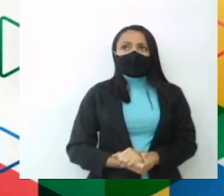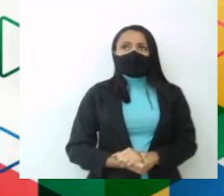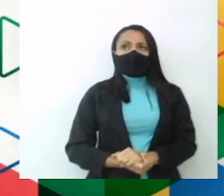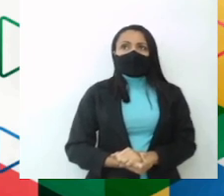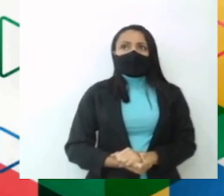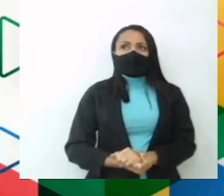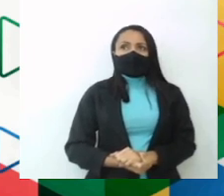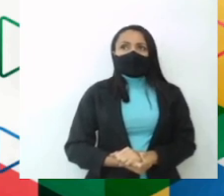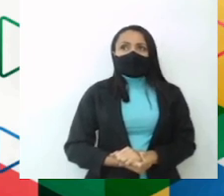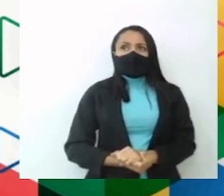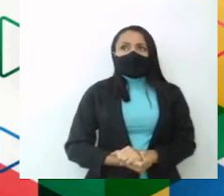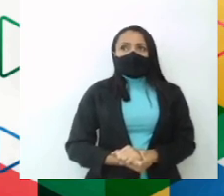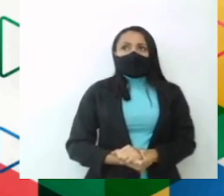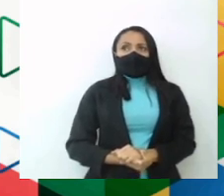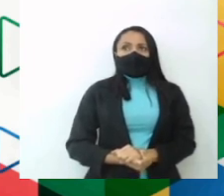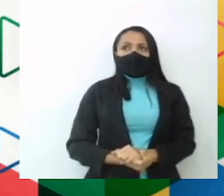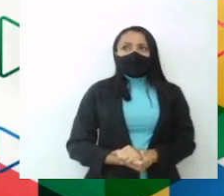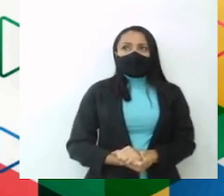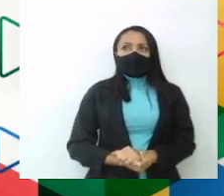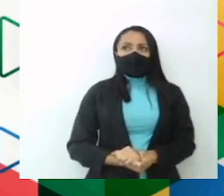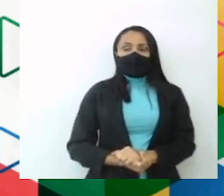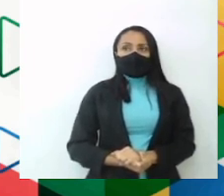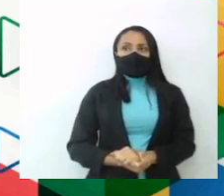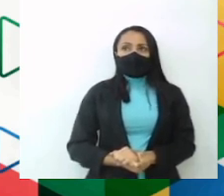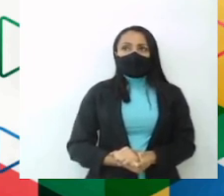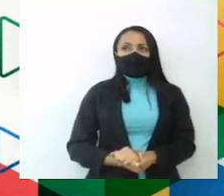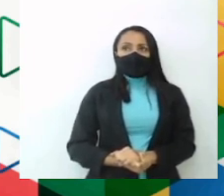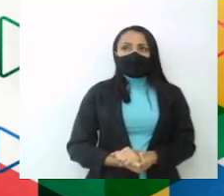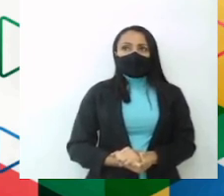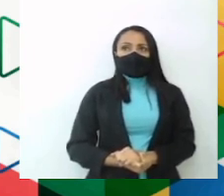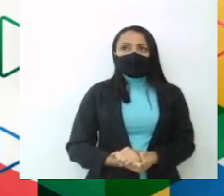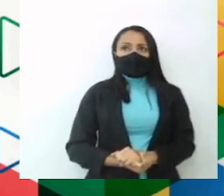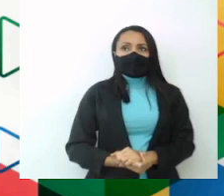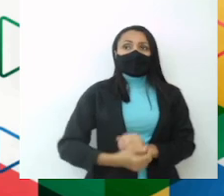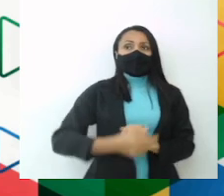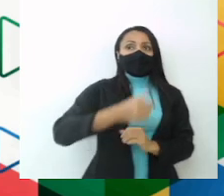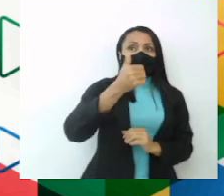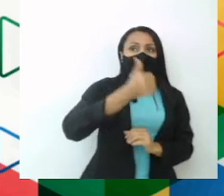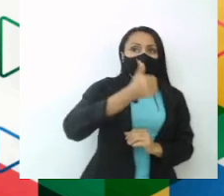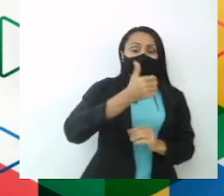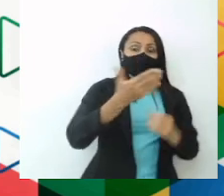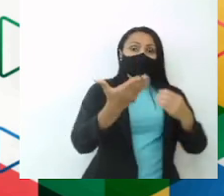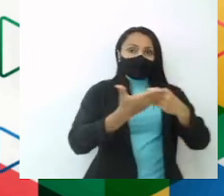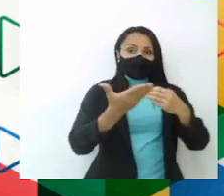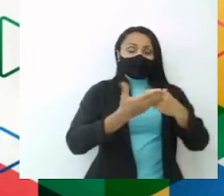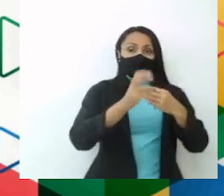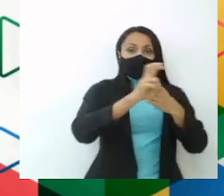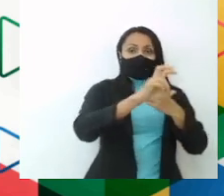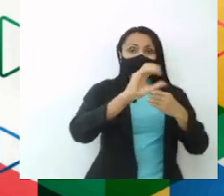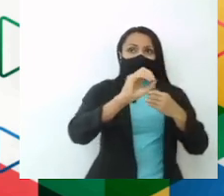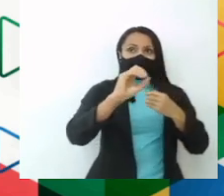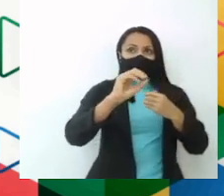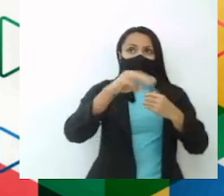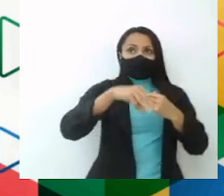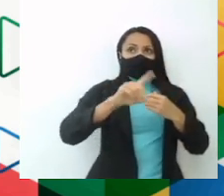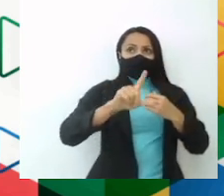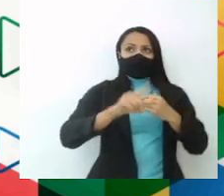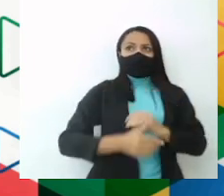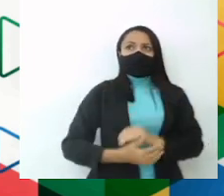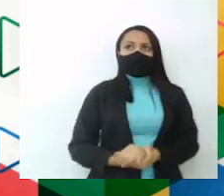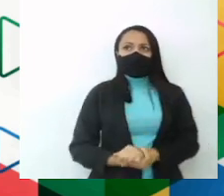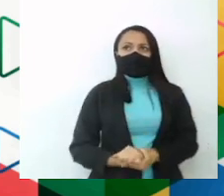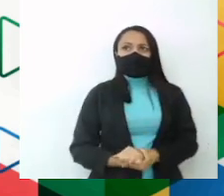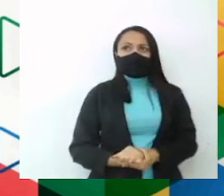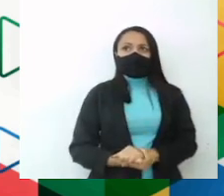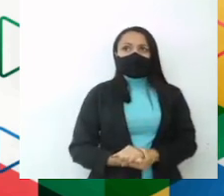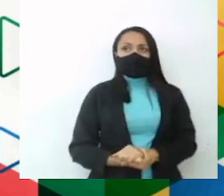ml e o valor deste suco. O primeiro copo é de 500 ml e